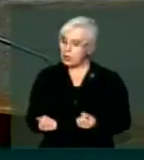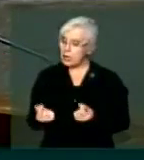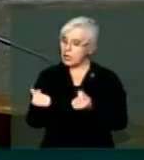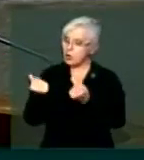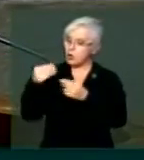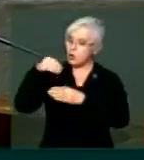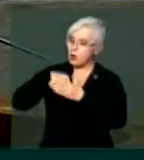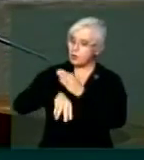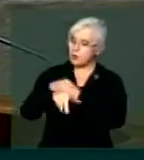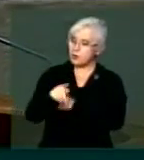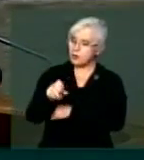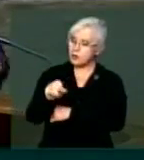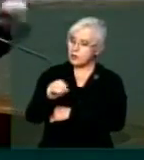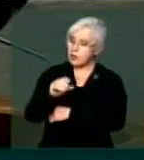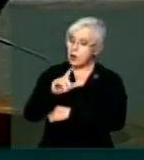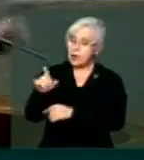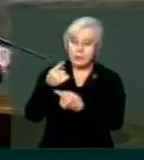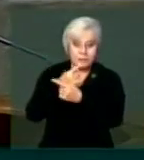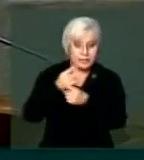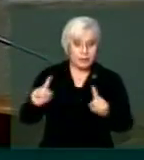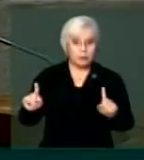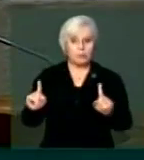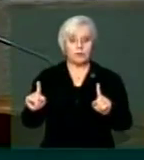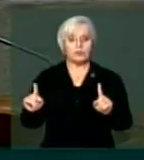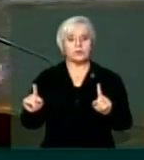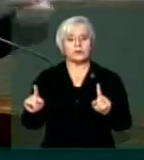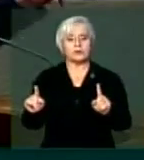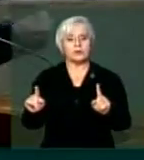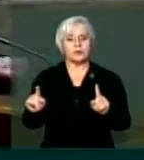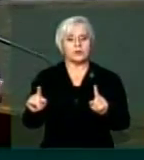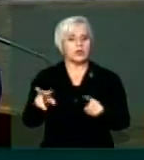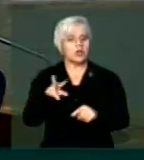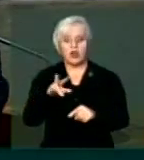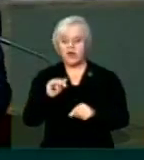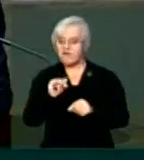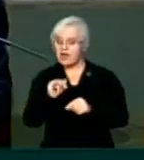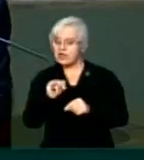que influa nos nossos mandatos. Não haverá